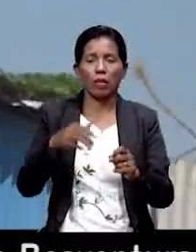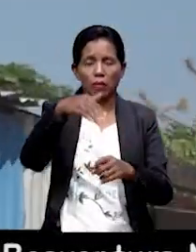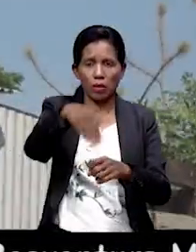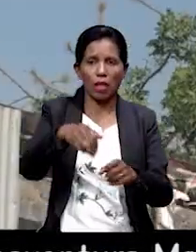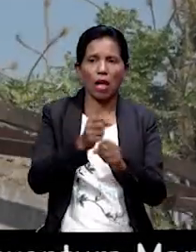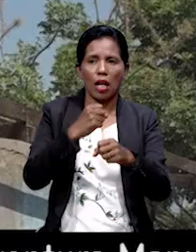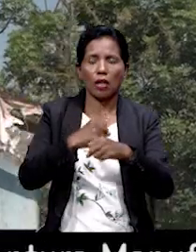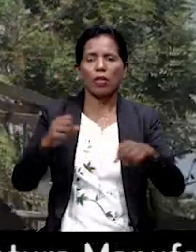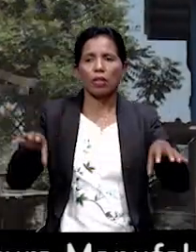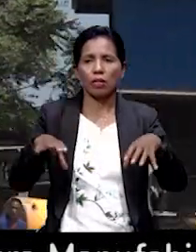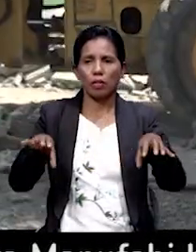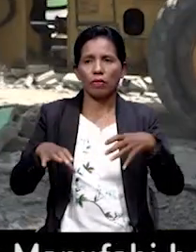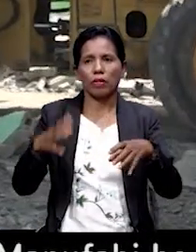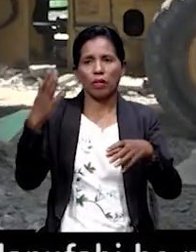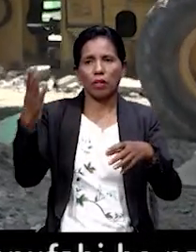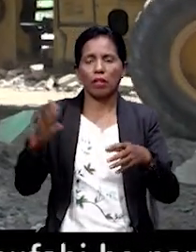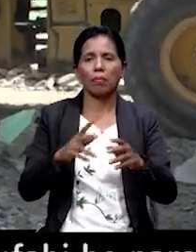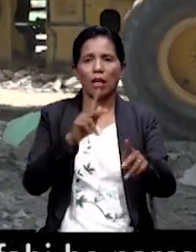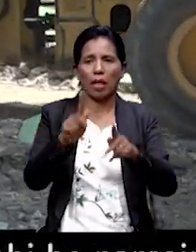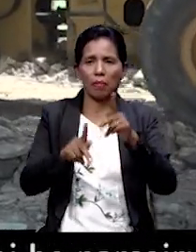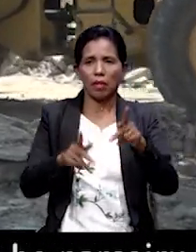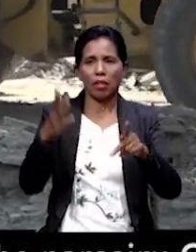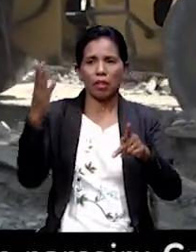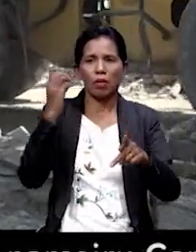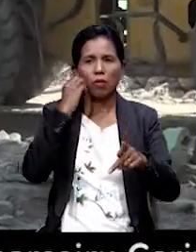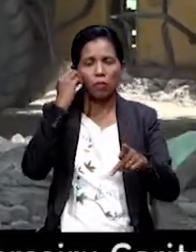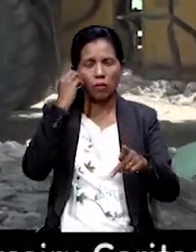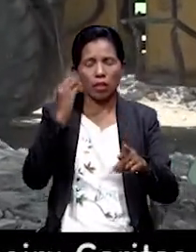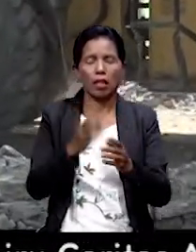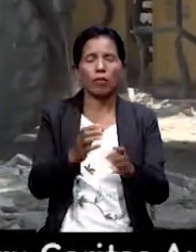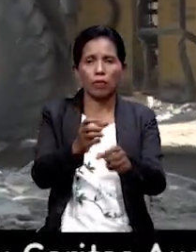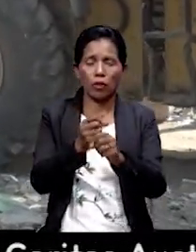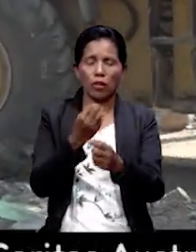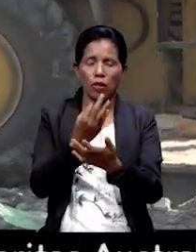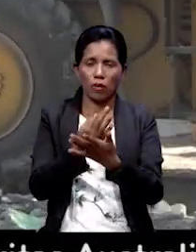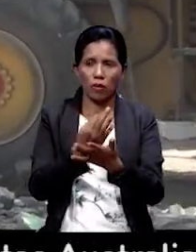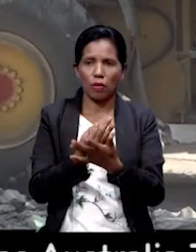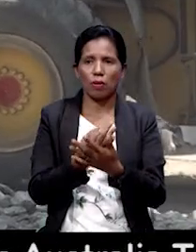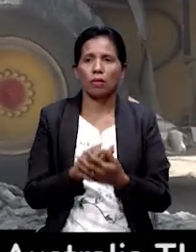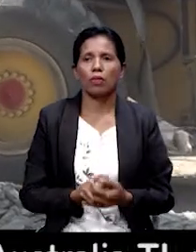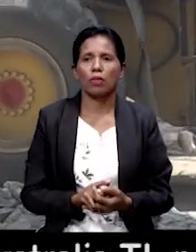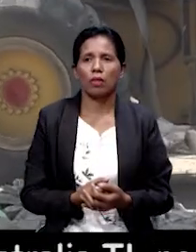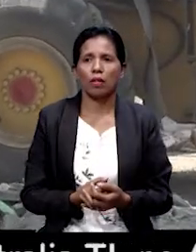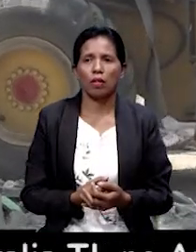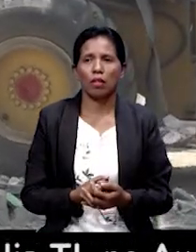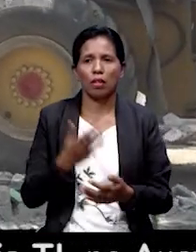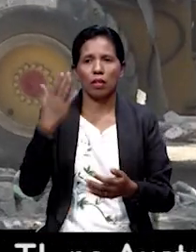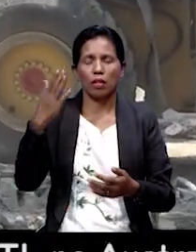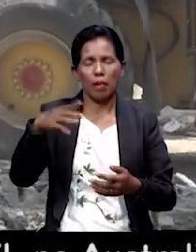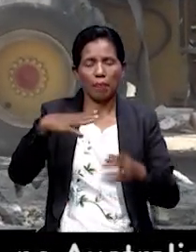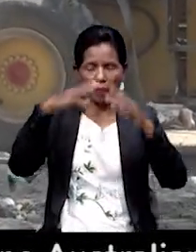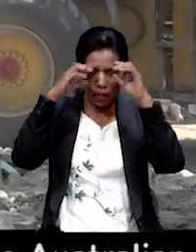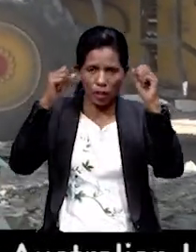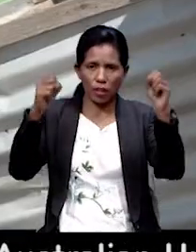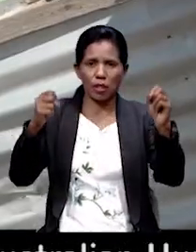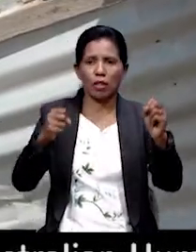serviço de demolição da comunidade Sirne uma nebe retangou na compensação o se troço rotunda presidente Nicolau Lobato,